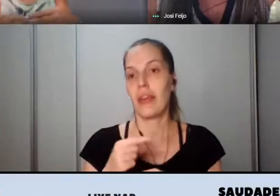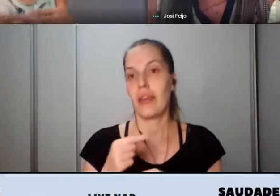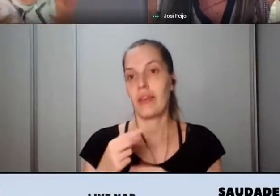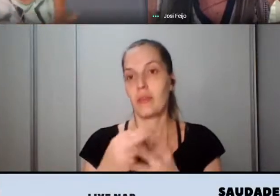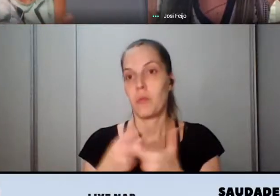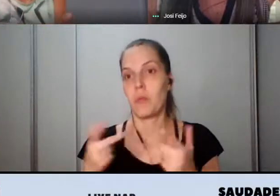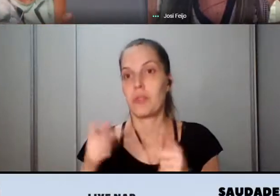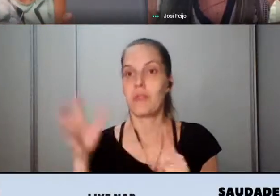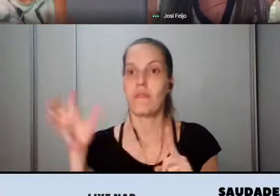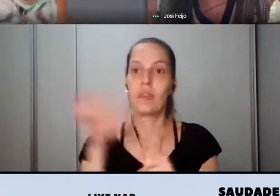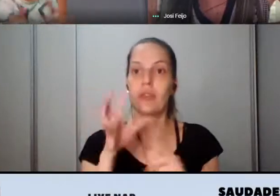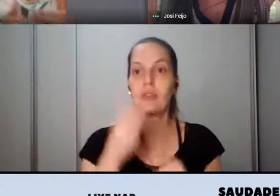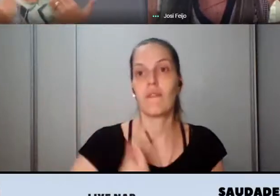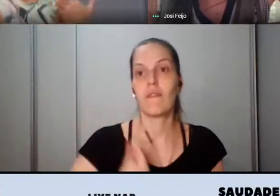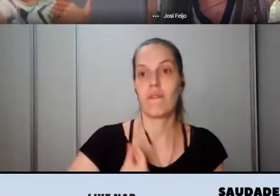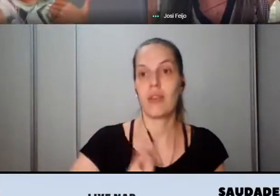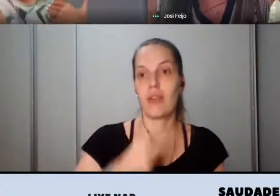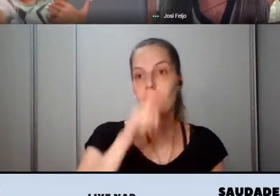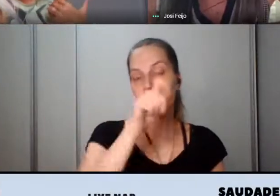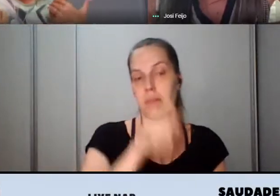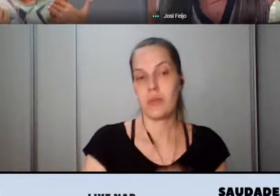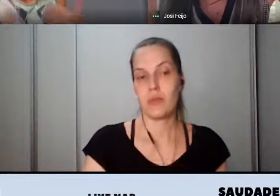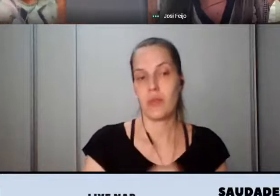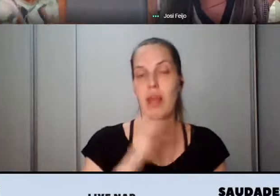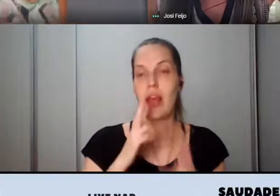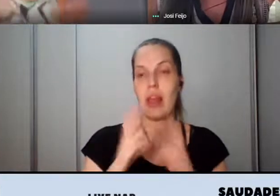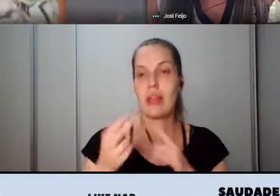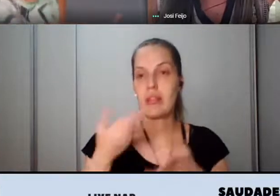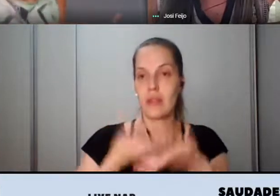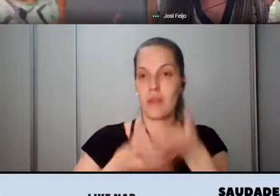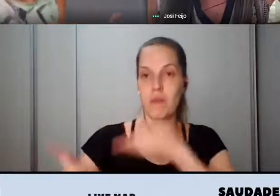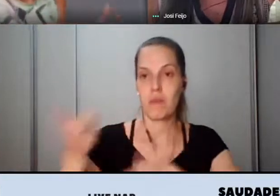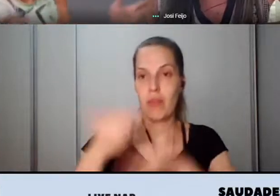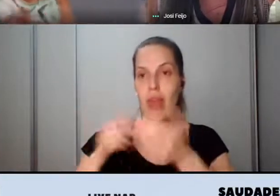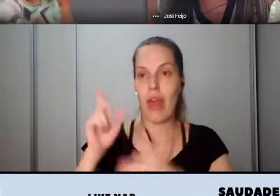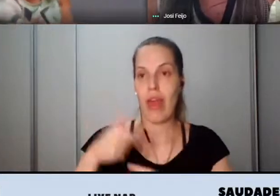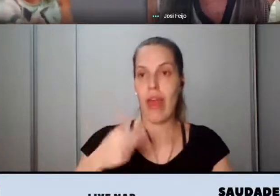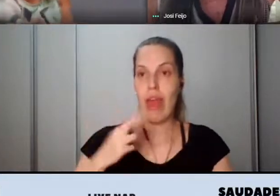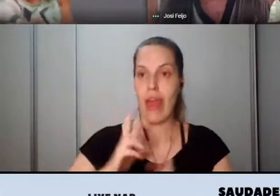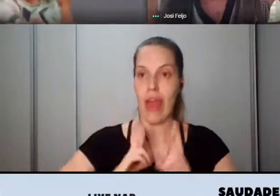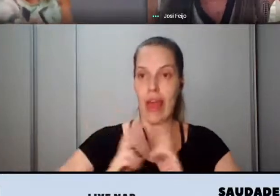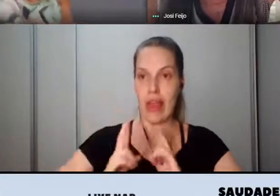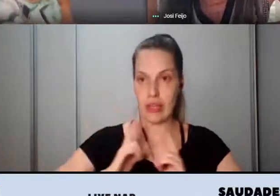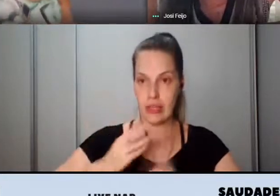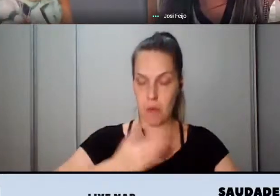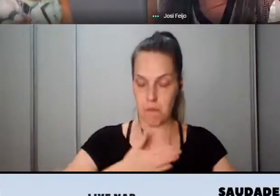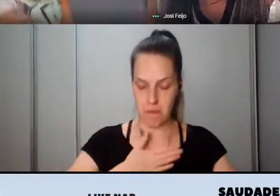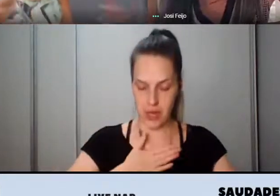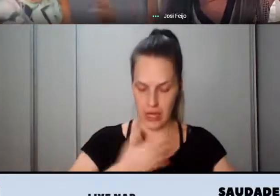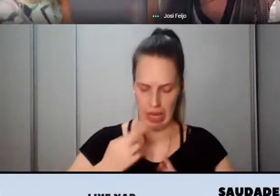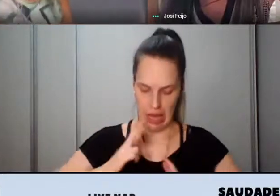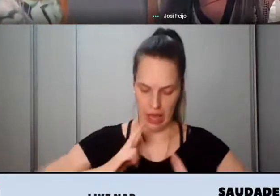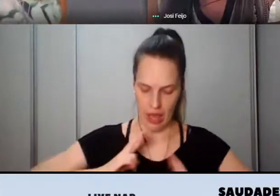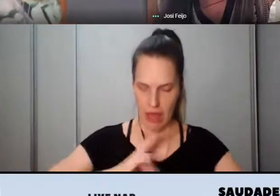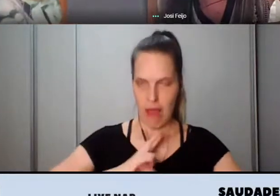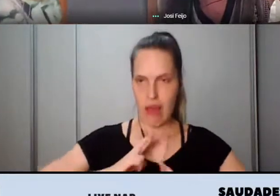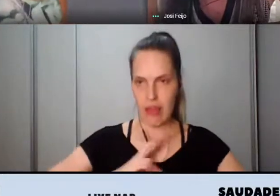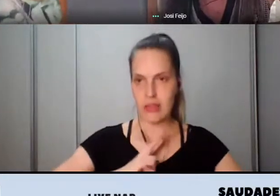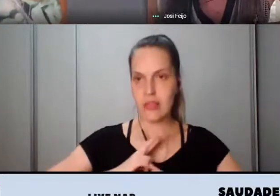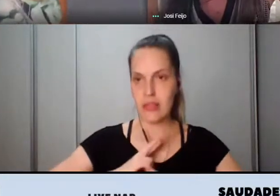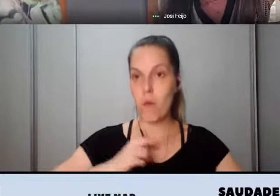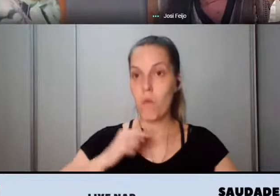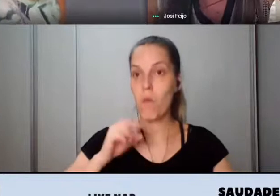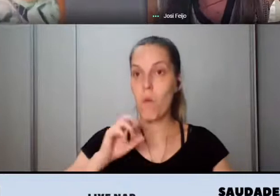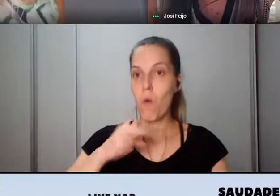E aí são relações interpessoais, são relações do sujeito consigo, são relações do sujeito com a sua, com o seu estudo, né, com